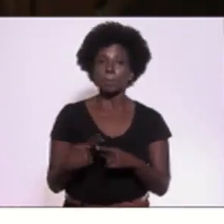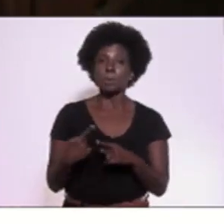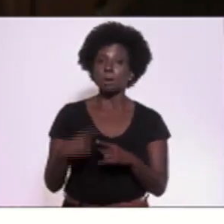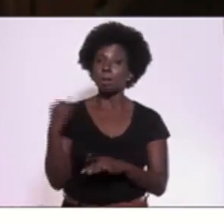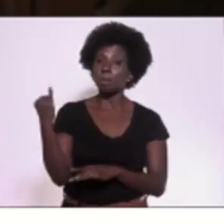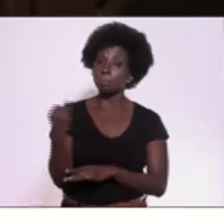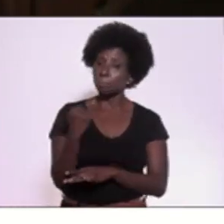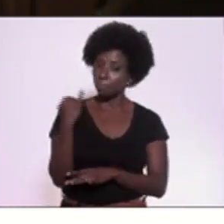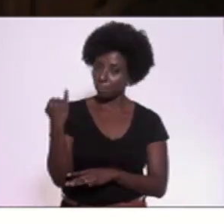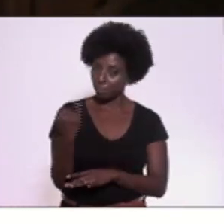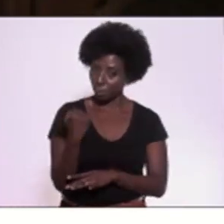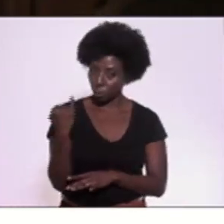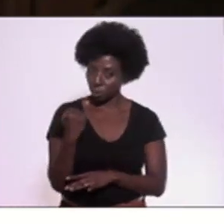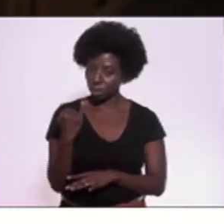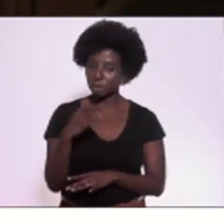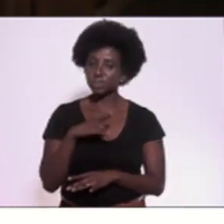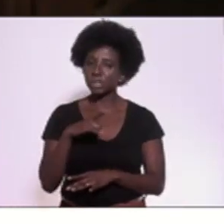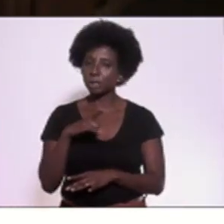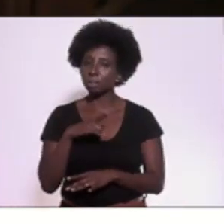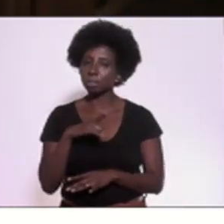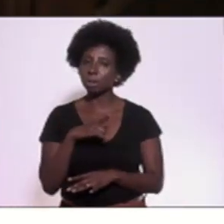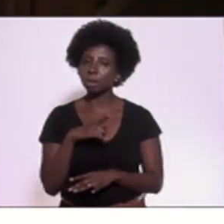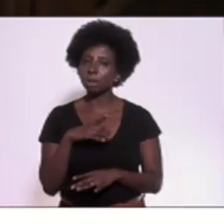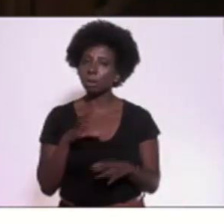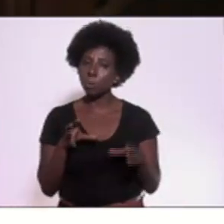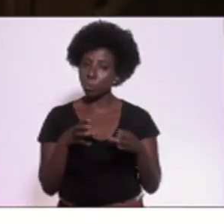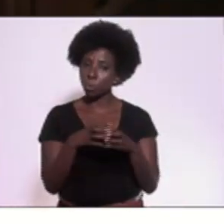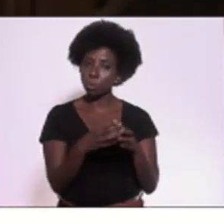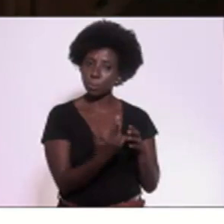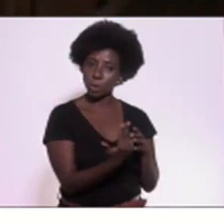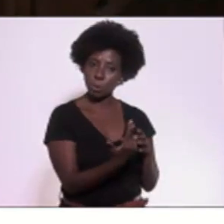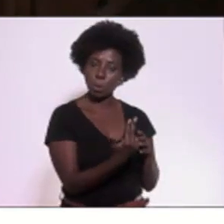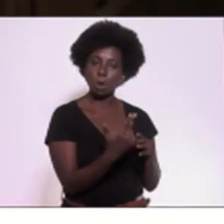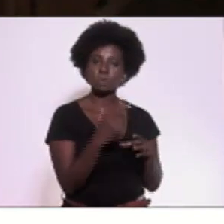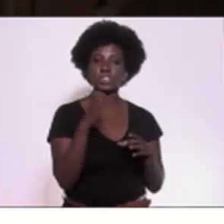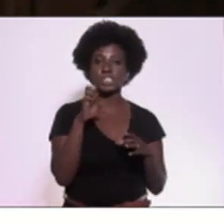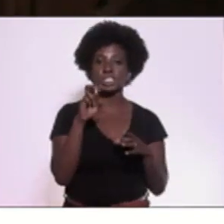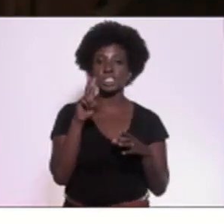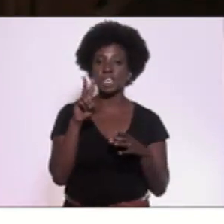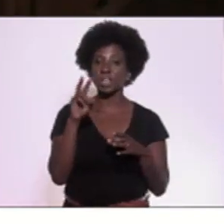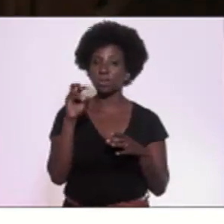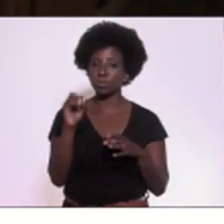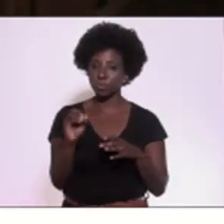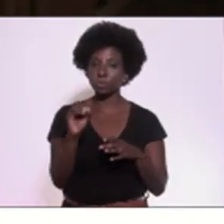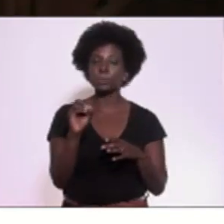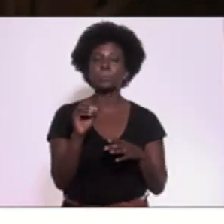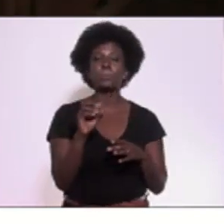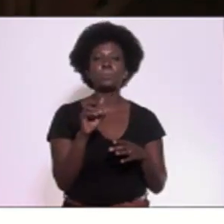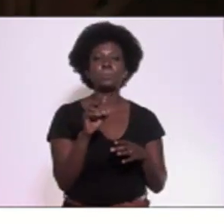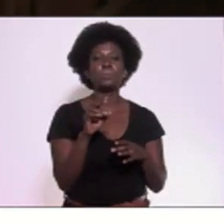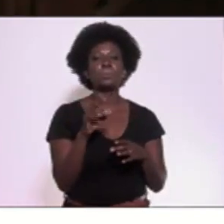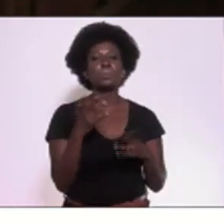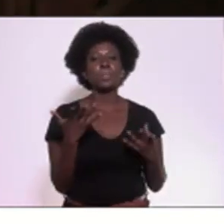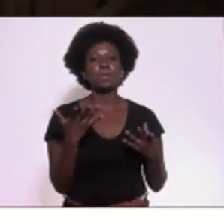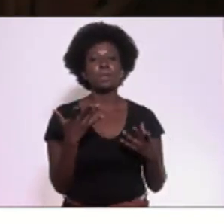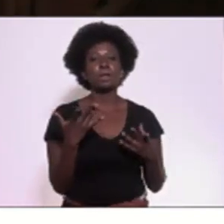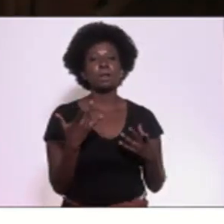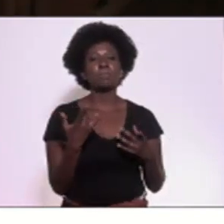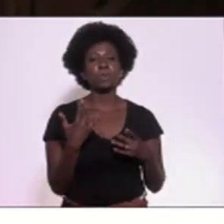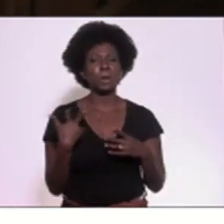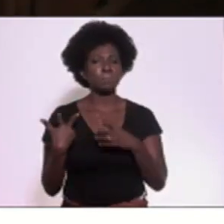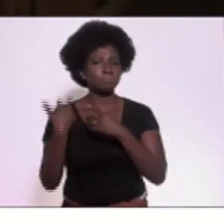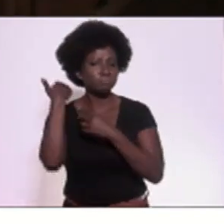do mesmo partido aí de Evo Morales, foi completamente violada, teve o